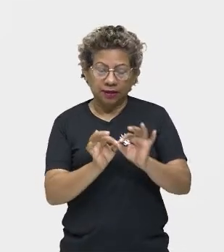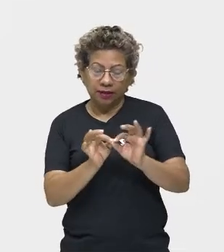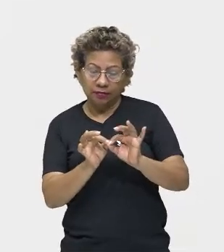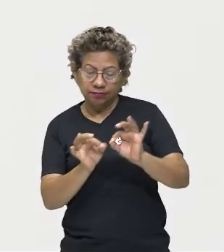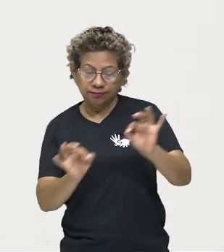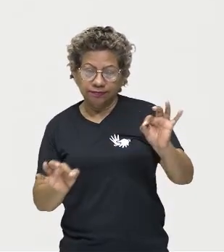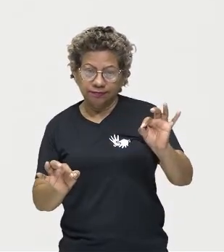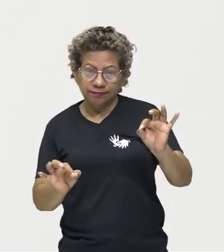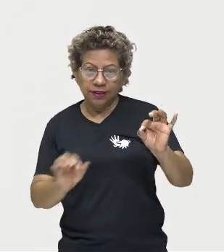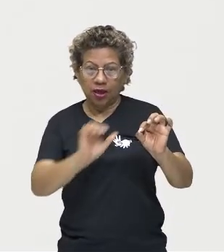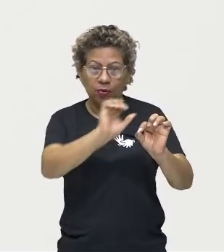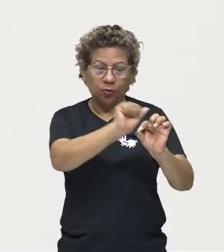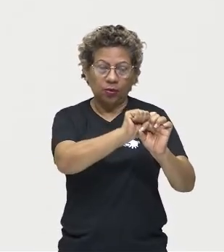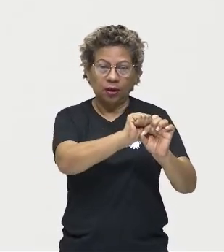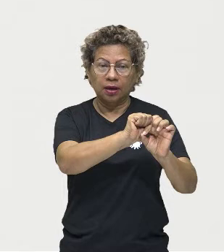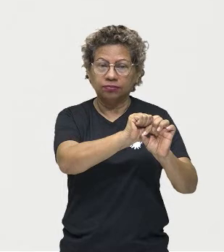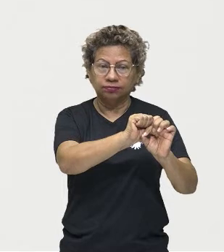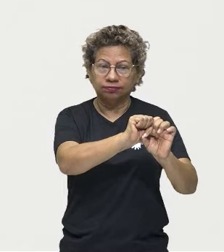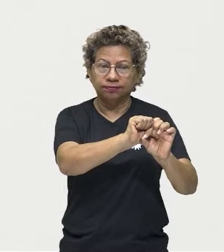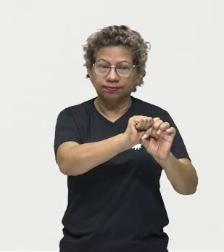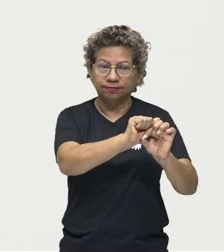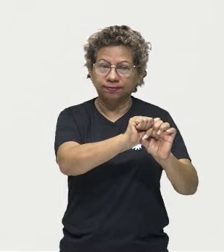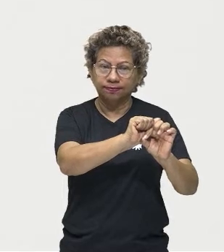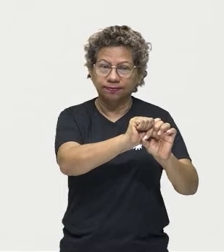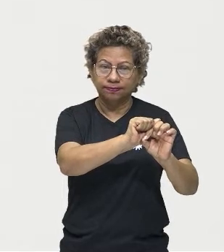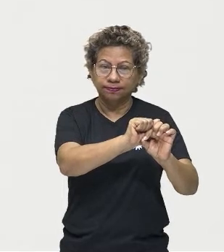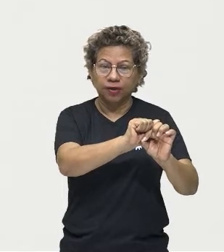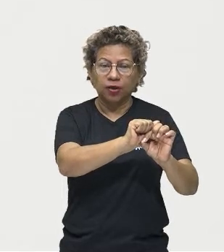aqui do nosso